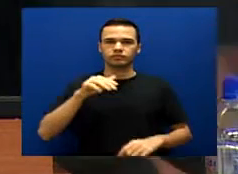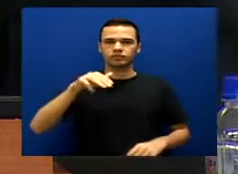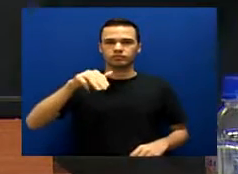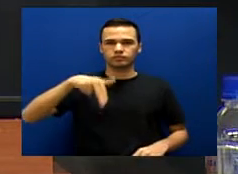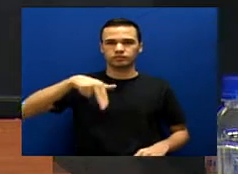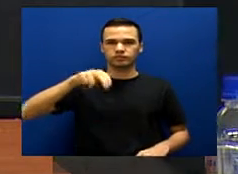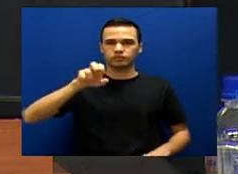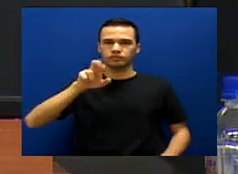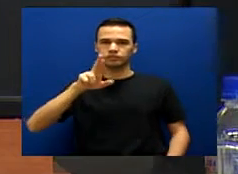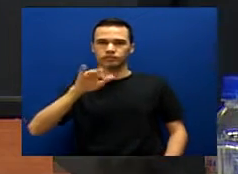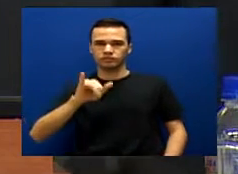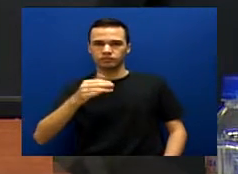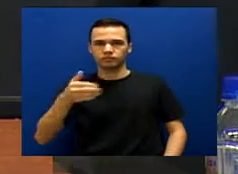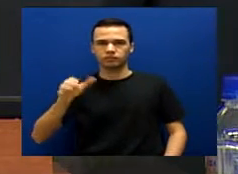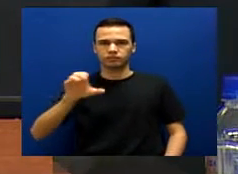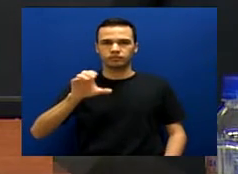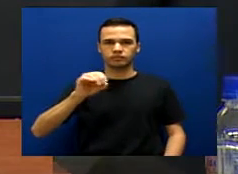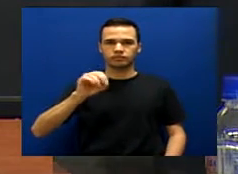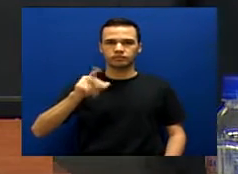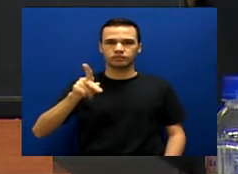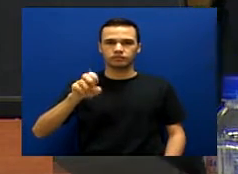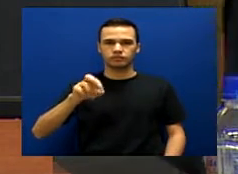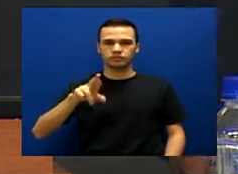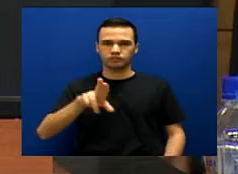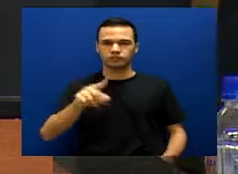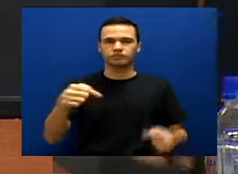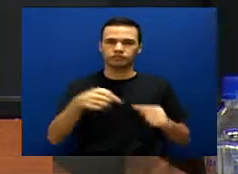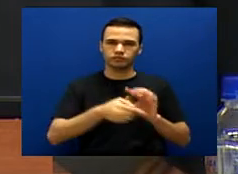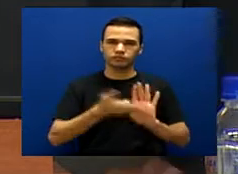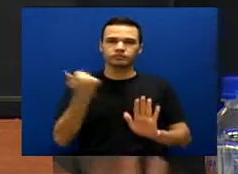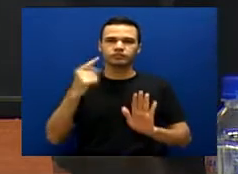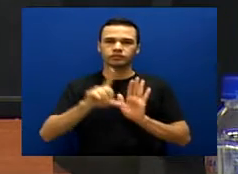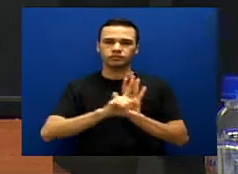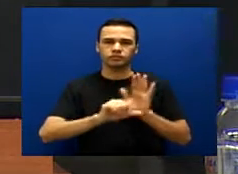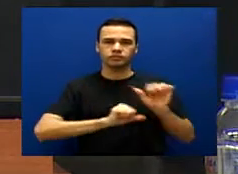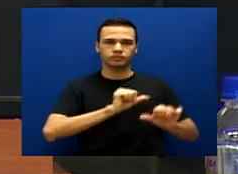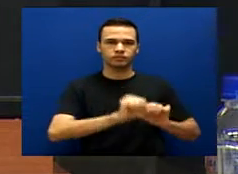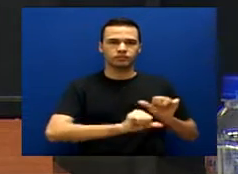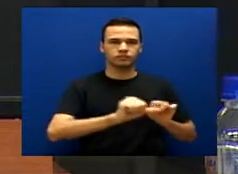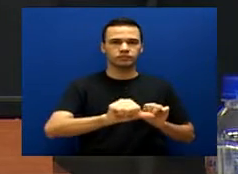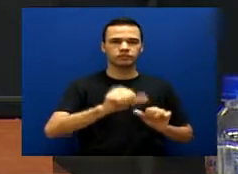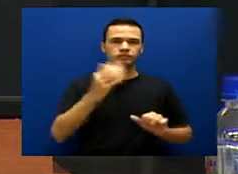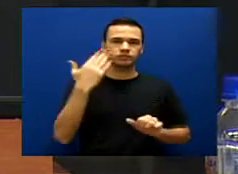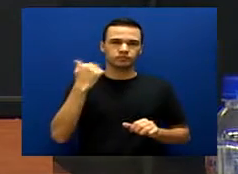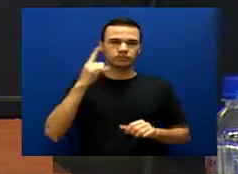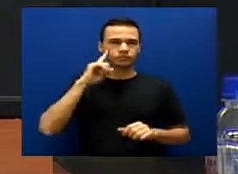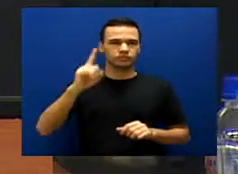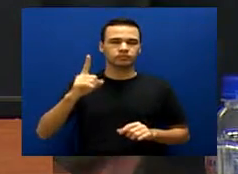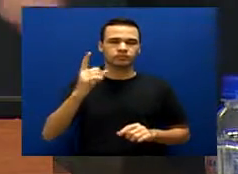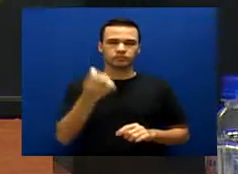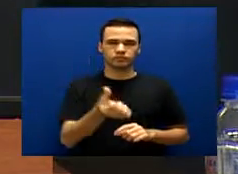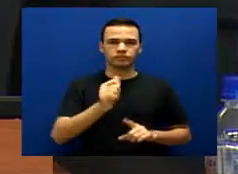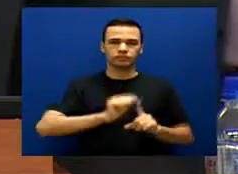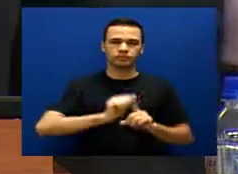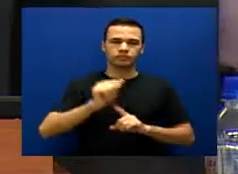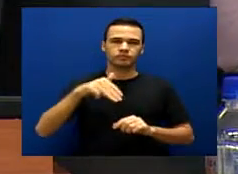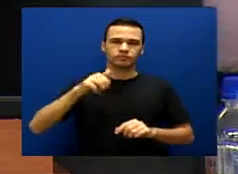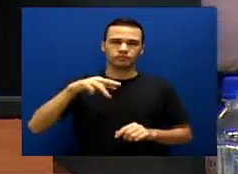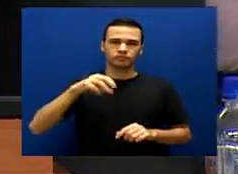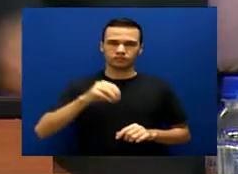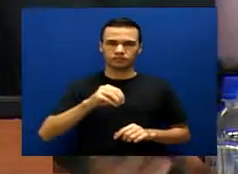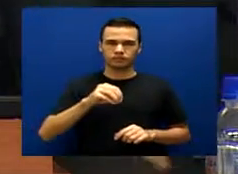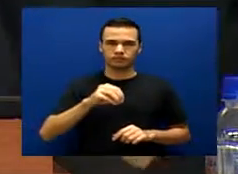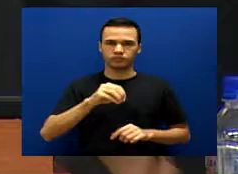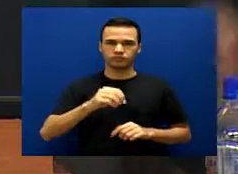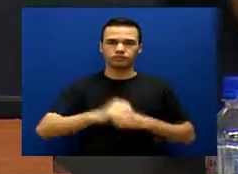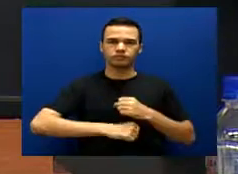Neri Cooper a uma via pública e revoga a lei 11.498, de 6 de março de 2017, de